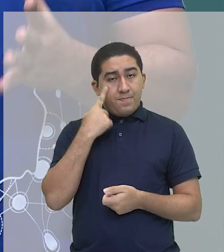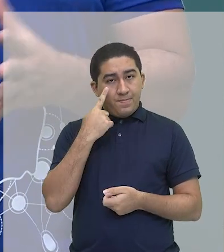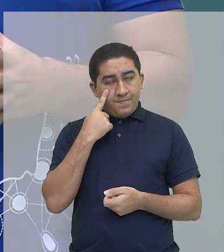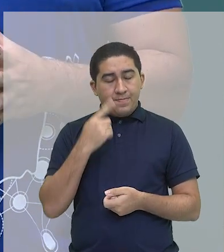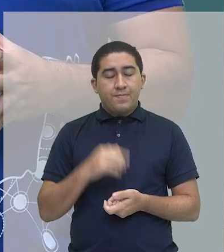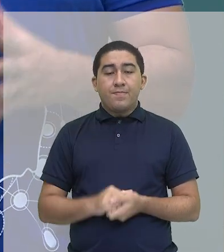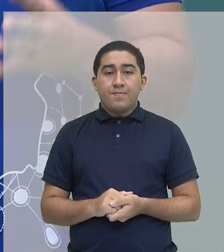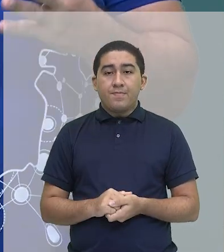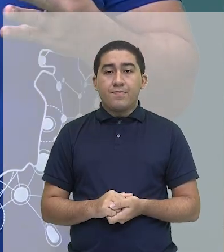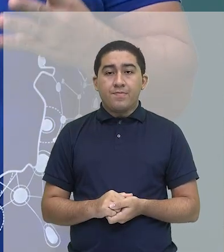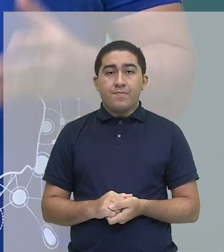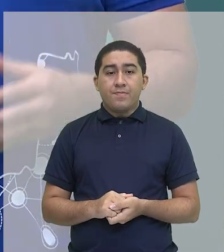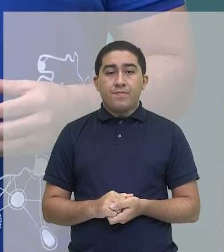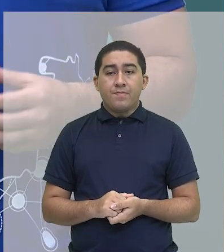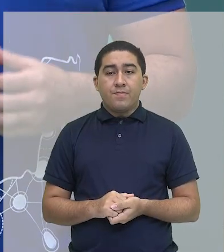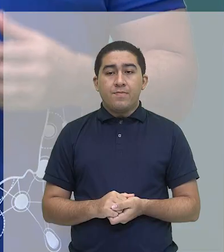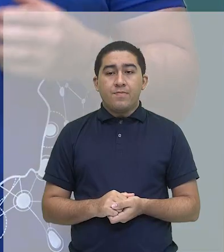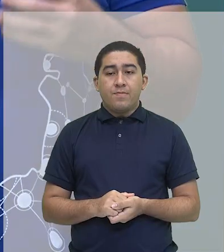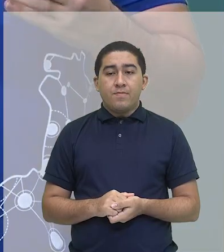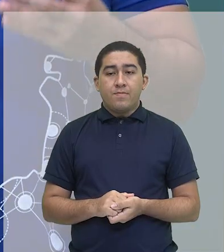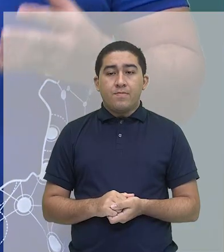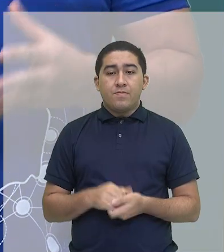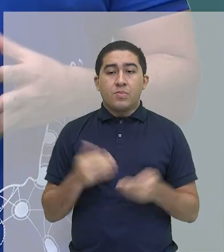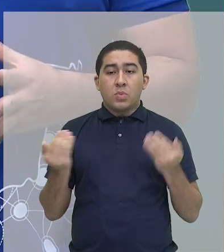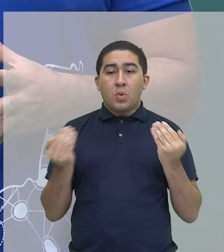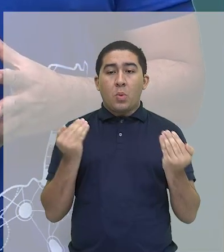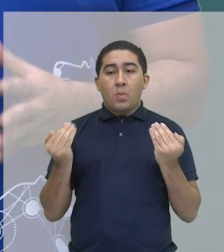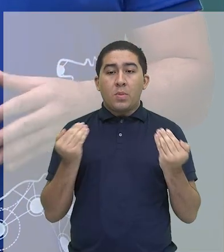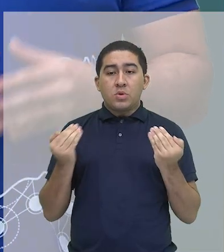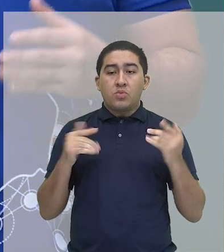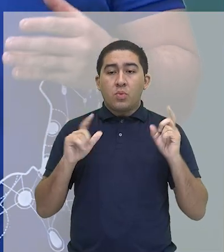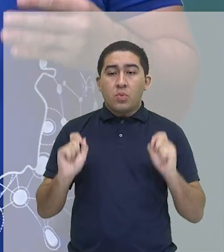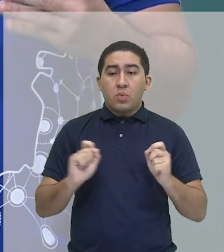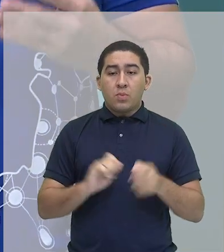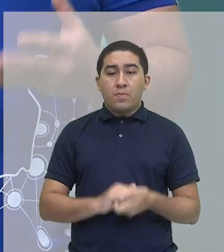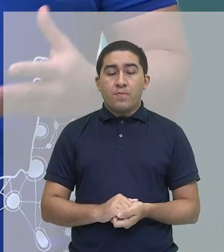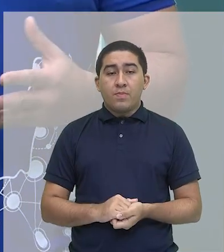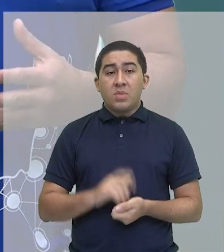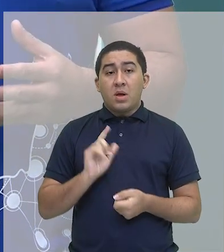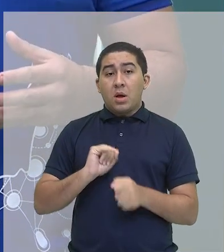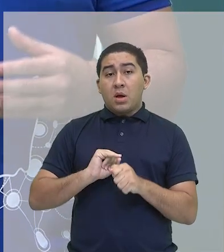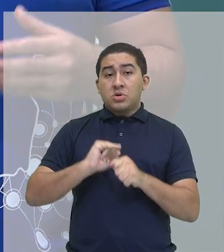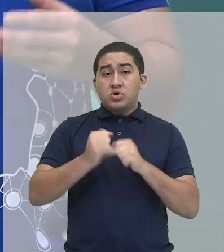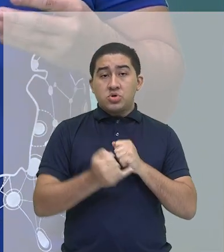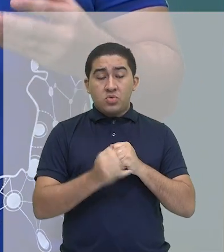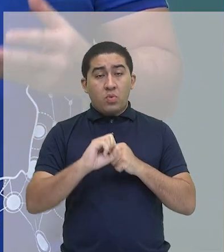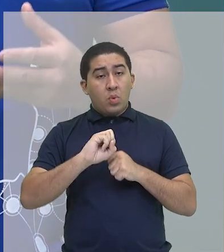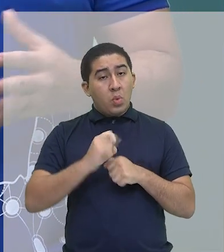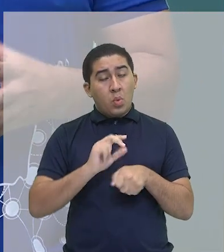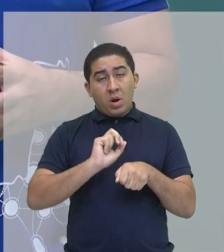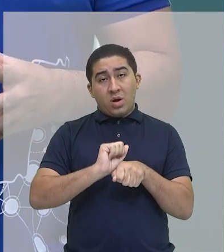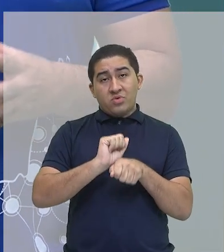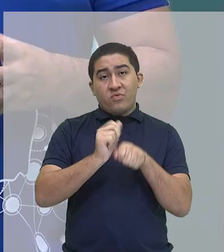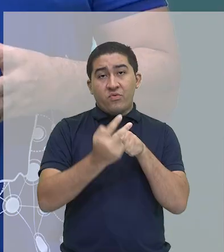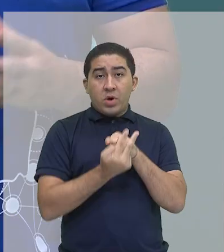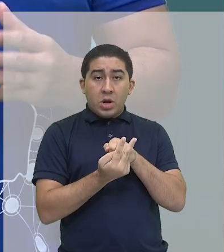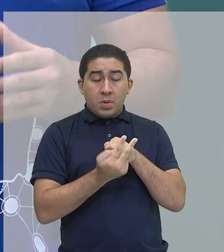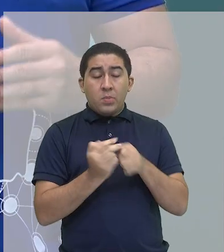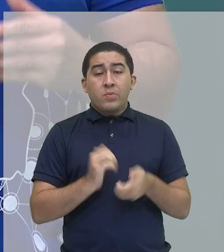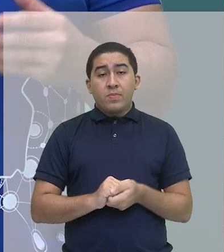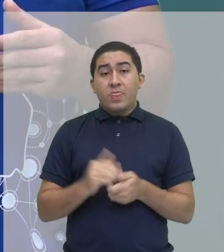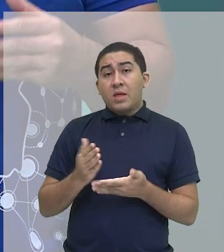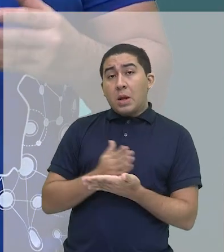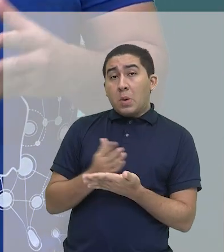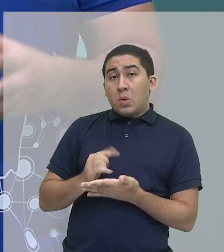para vocês, olha só, os comparativos, eles são adjetivos ou advérbios, geralmente nós